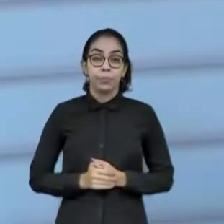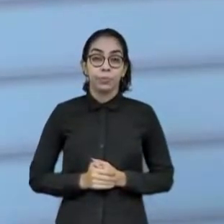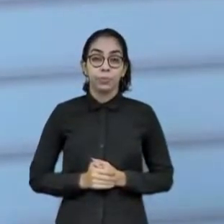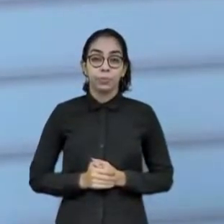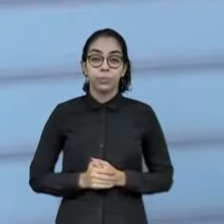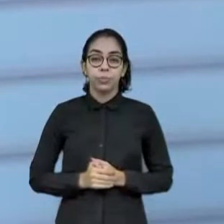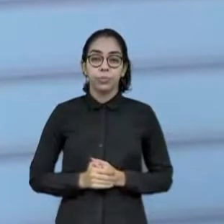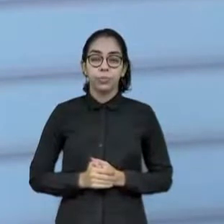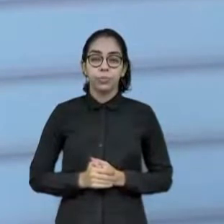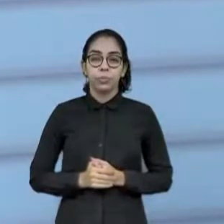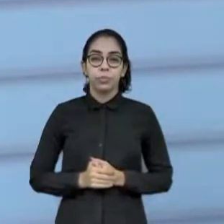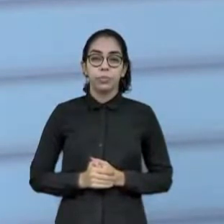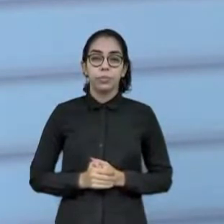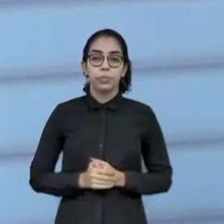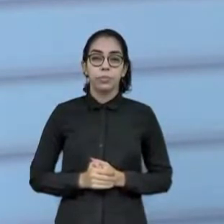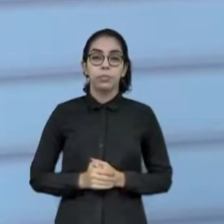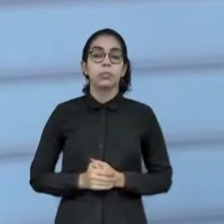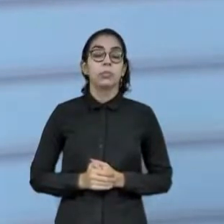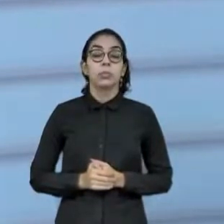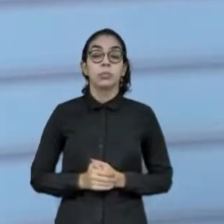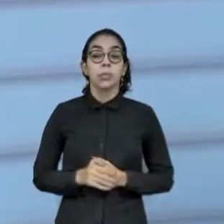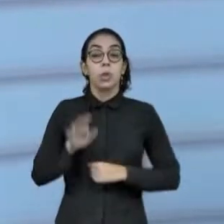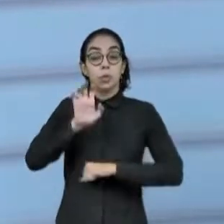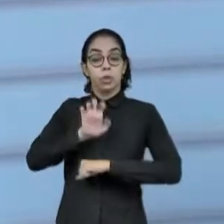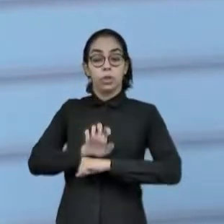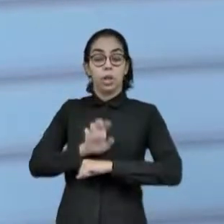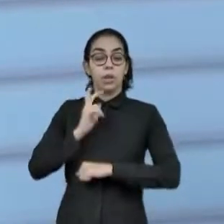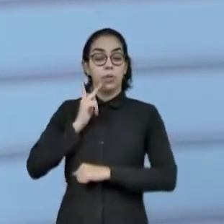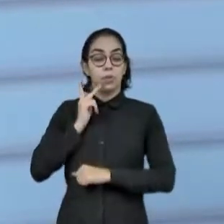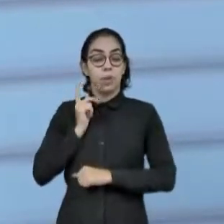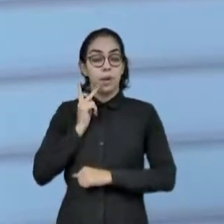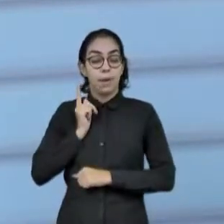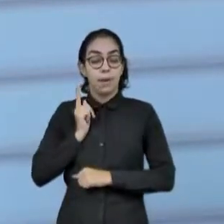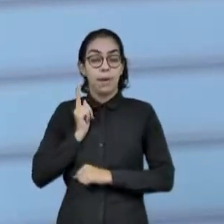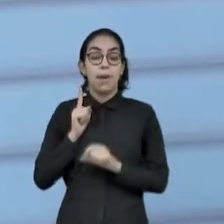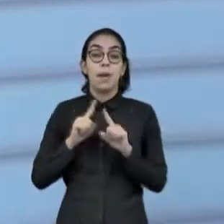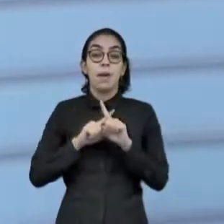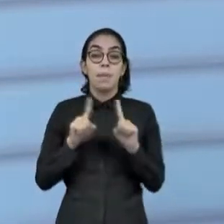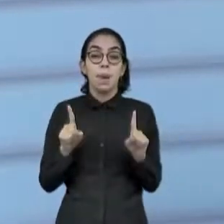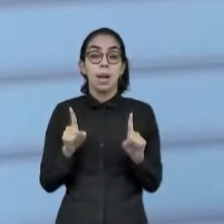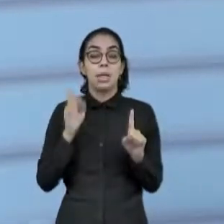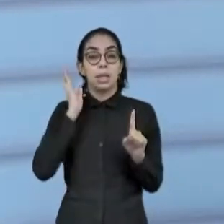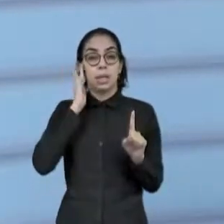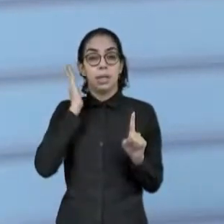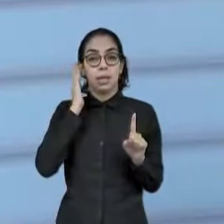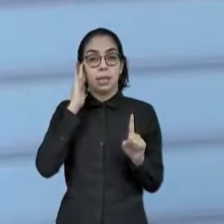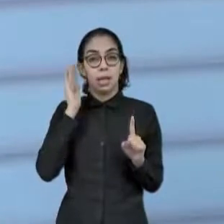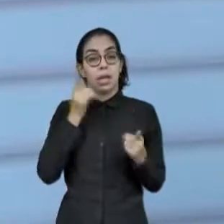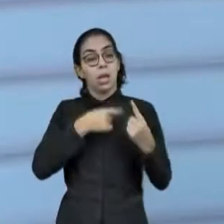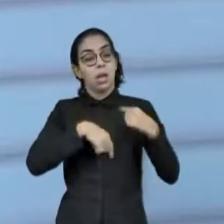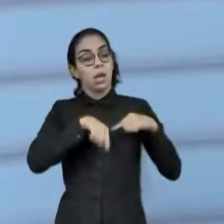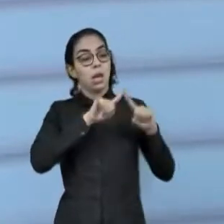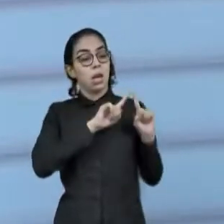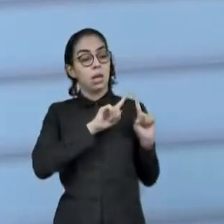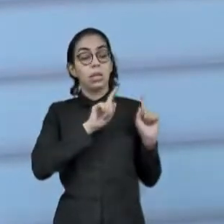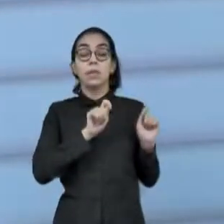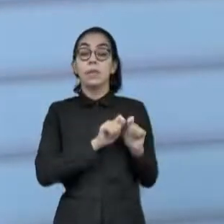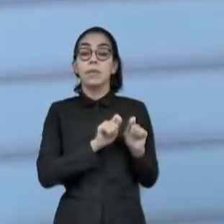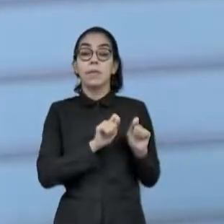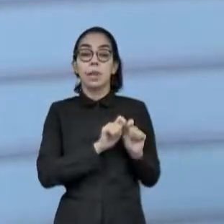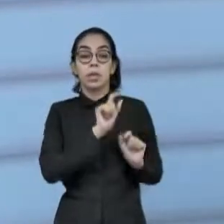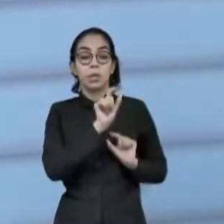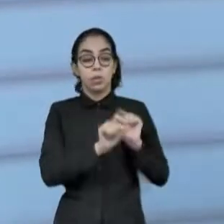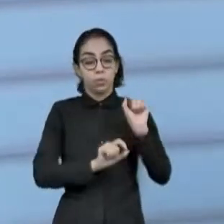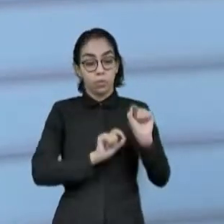Antes da gente vir aqui para o Brasil, para o Ceará, porque a gente recebe na ponta o que esse relatório diz, né? Essas violações, mas eu